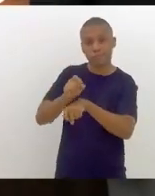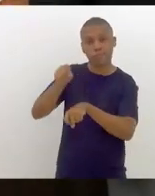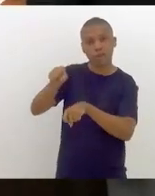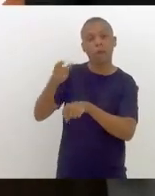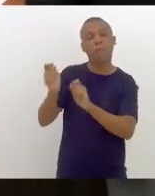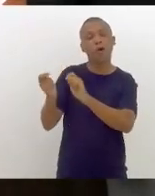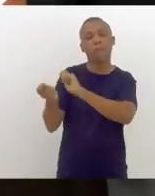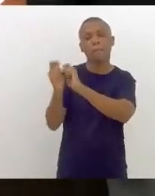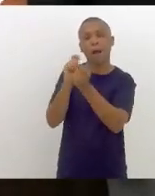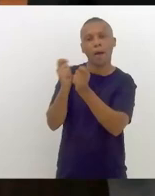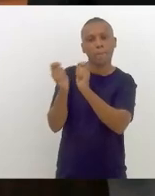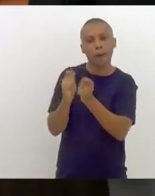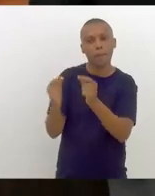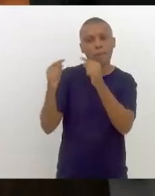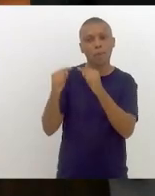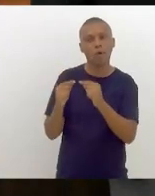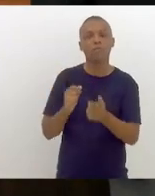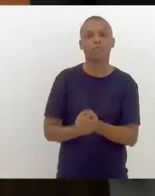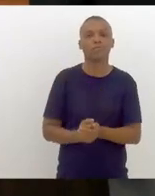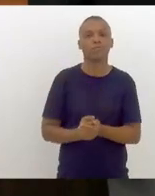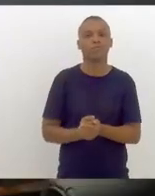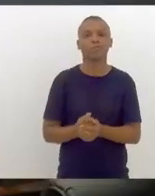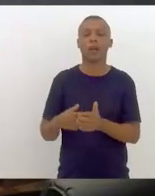as adequações no estatuto